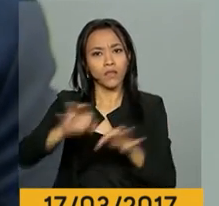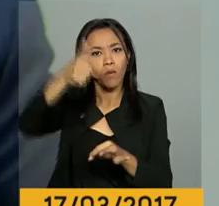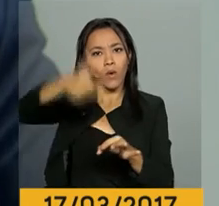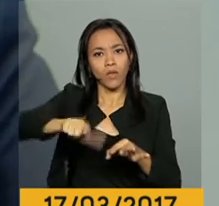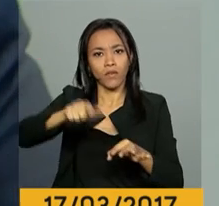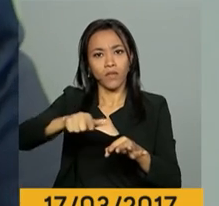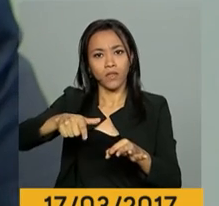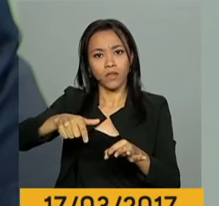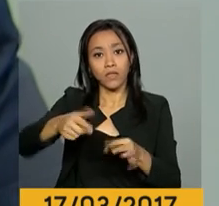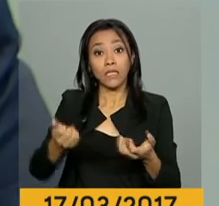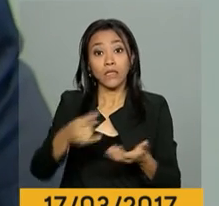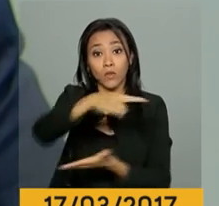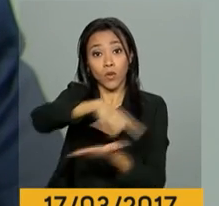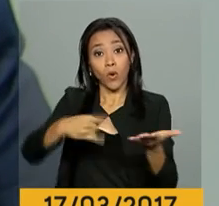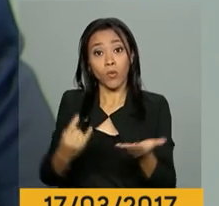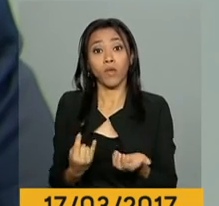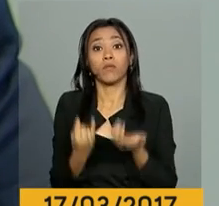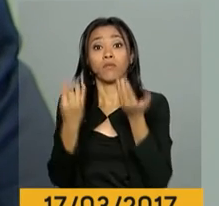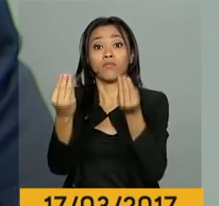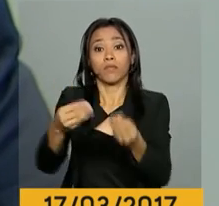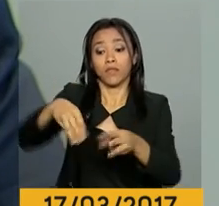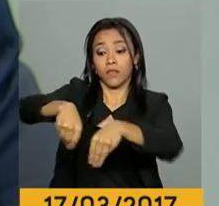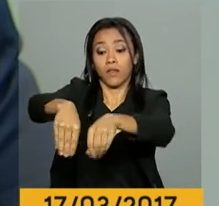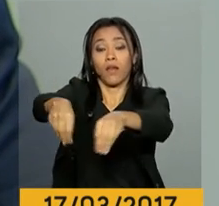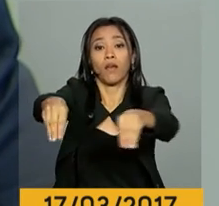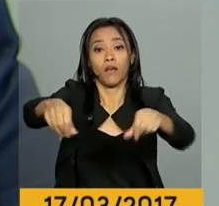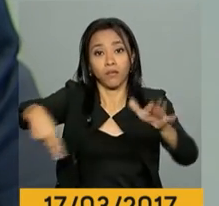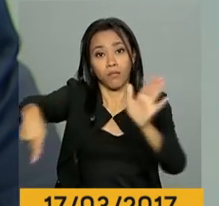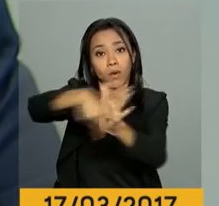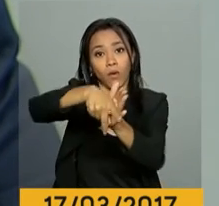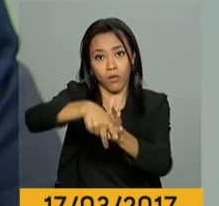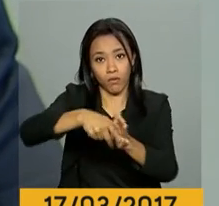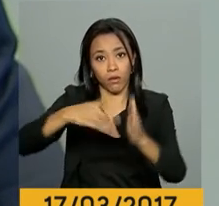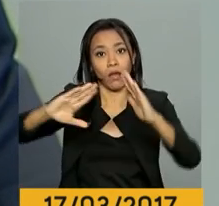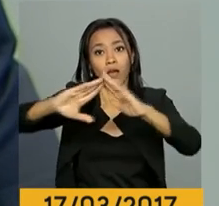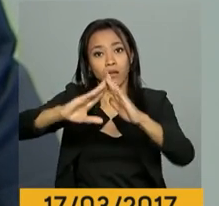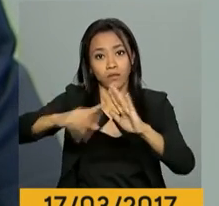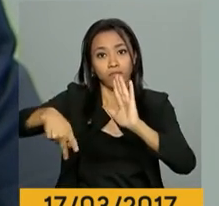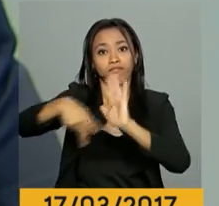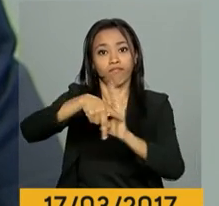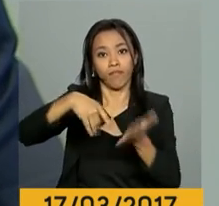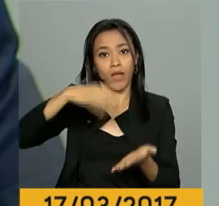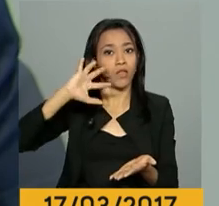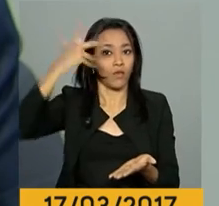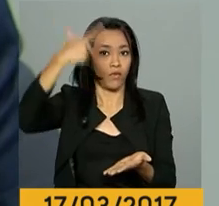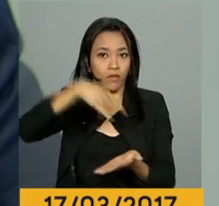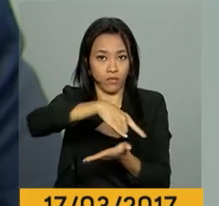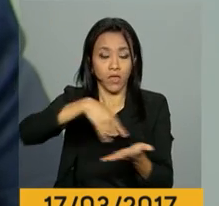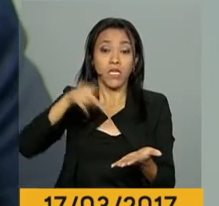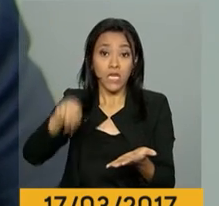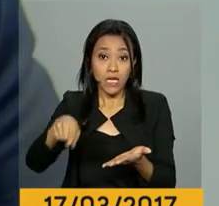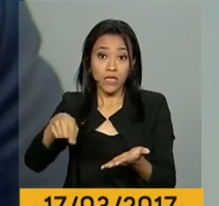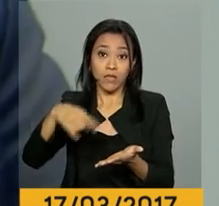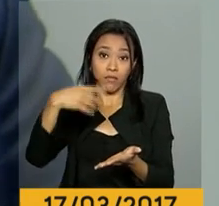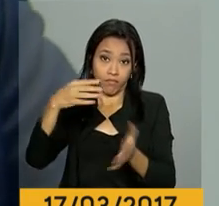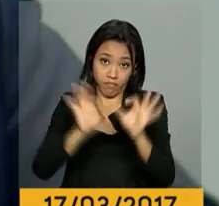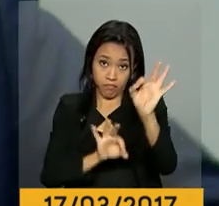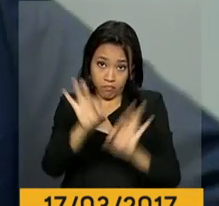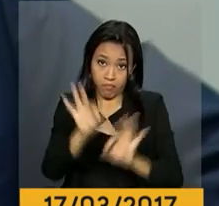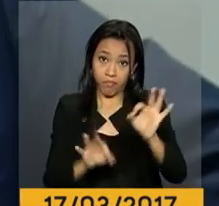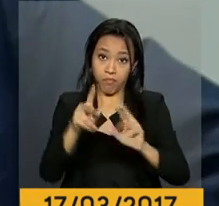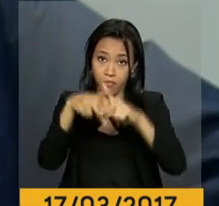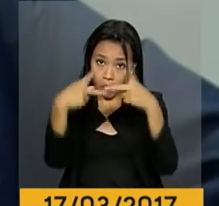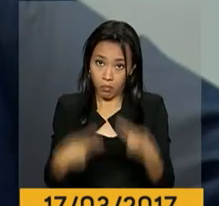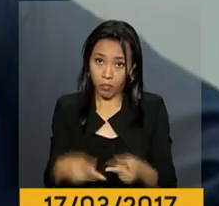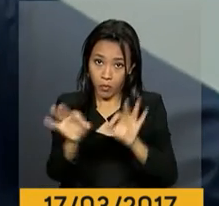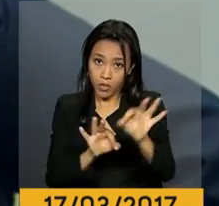regularização fundiária nas cidades. Estes planos já estão sendo levados adiante. O Ministério das Cidades tem falado com